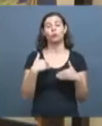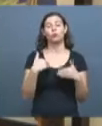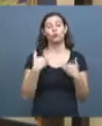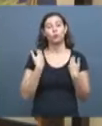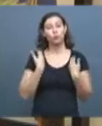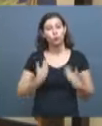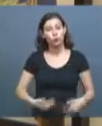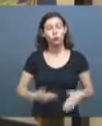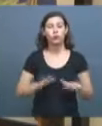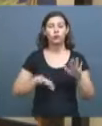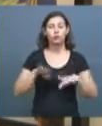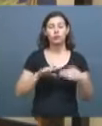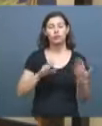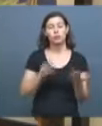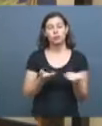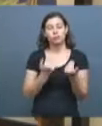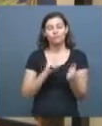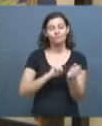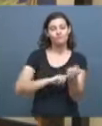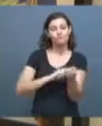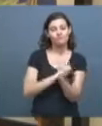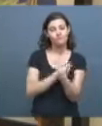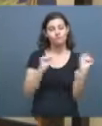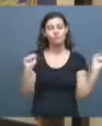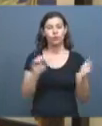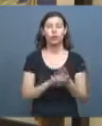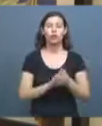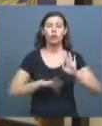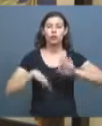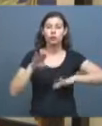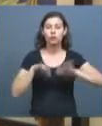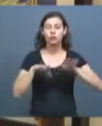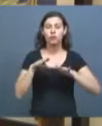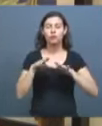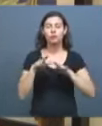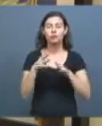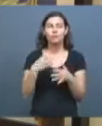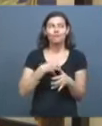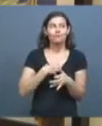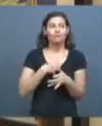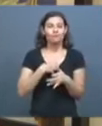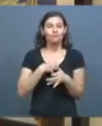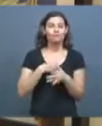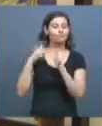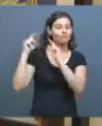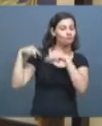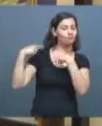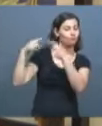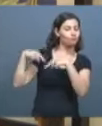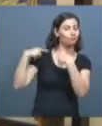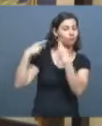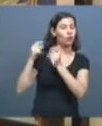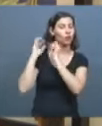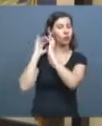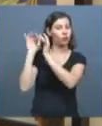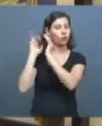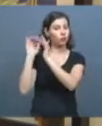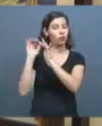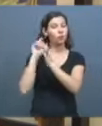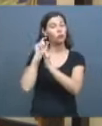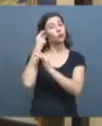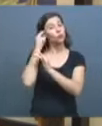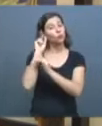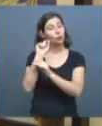ameaça, o nosso cérebro entende essa ameaça, ela pode ser até inconsciente, pode ser consciente, pode ser